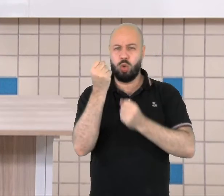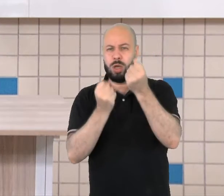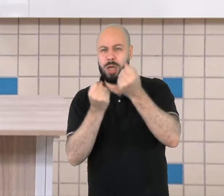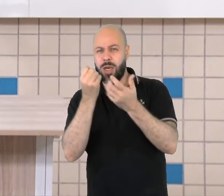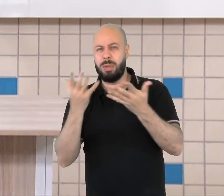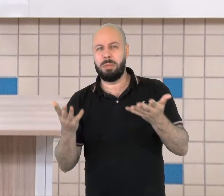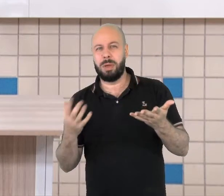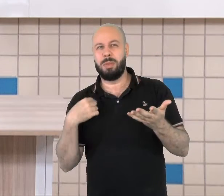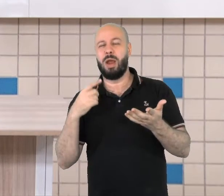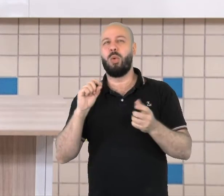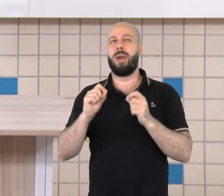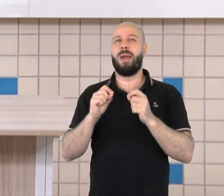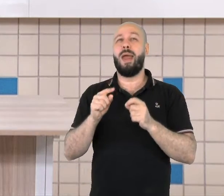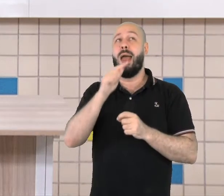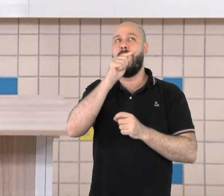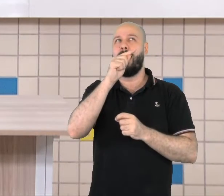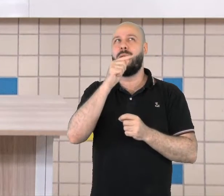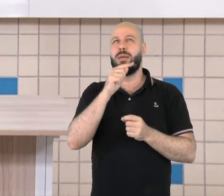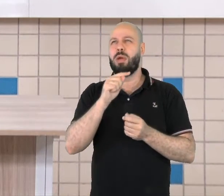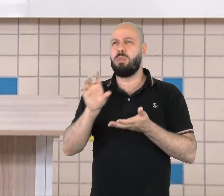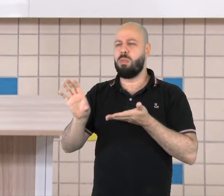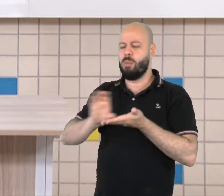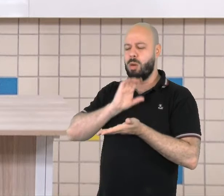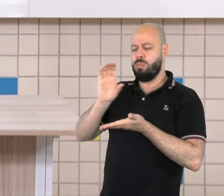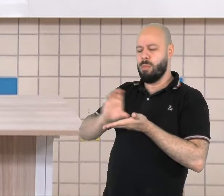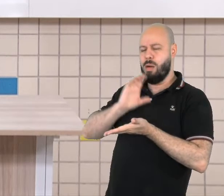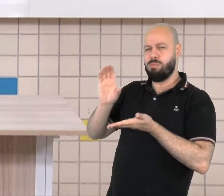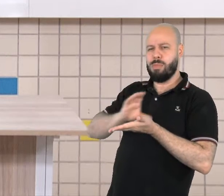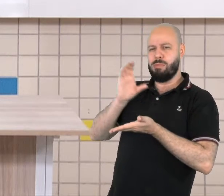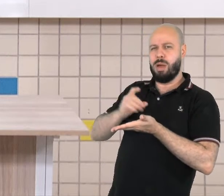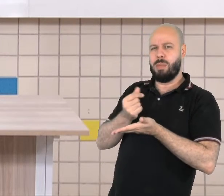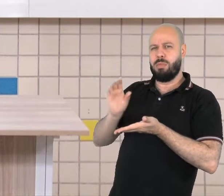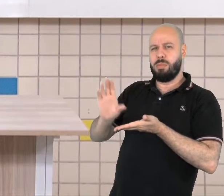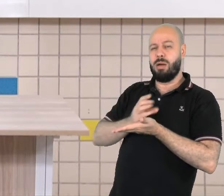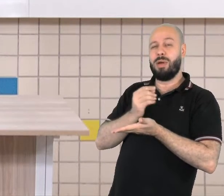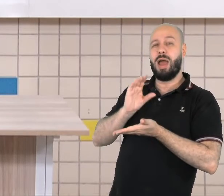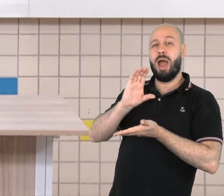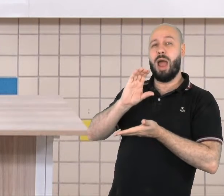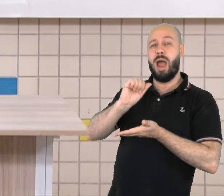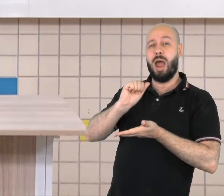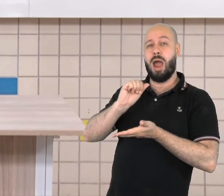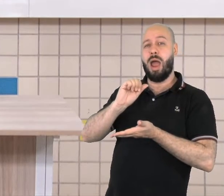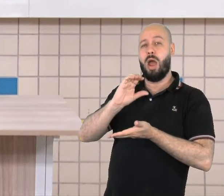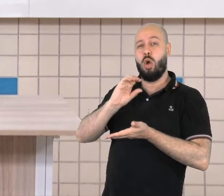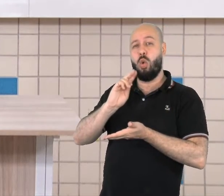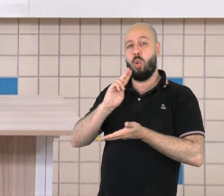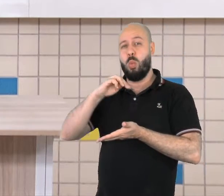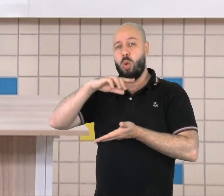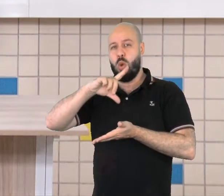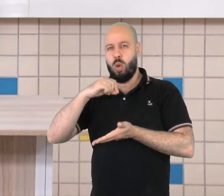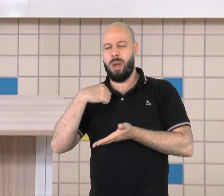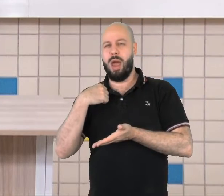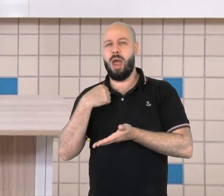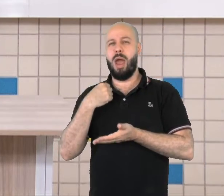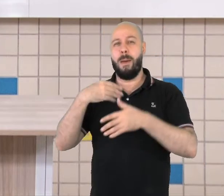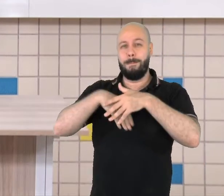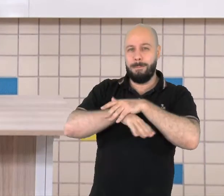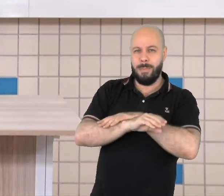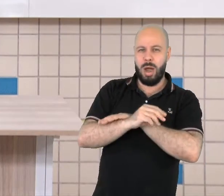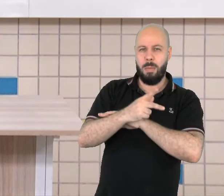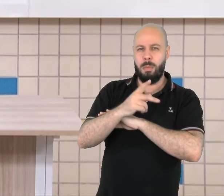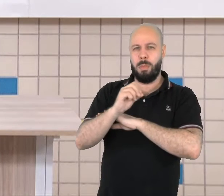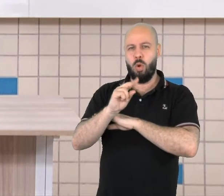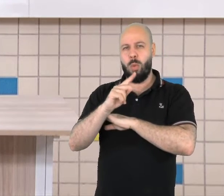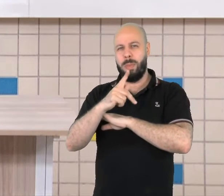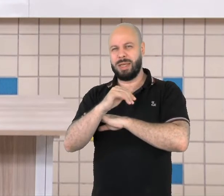Um acúmulo. E acúmulo, o que é, pessoal? É poupança. Acúmulo é você ganhar mais e acumular mais